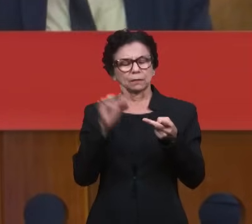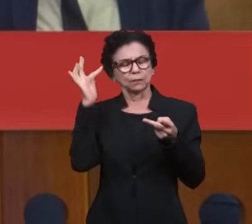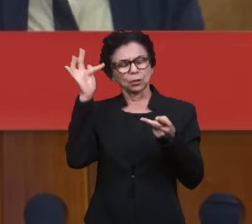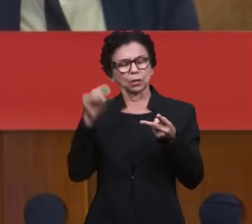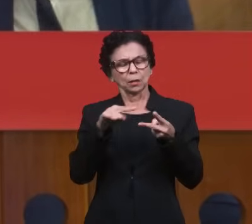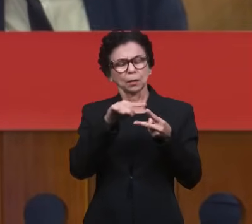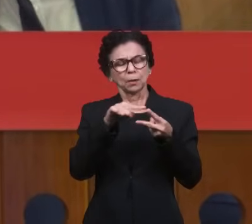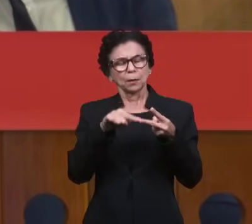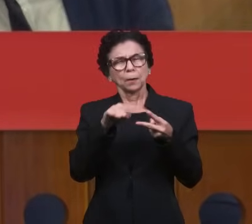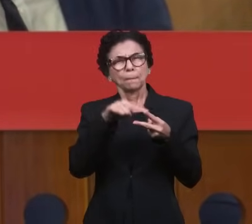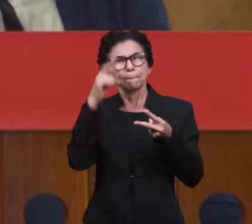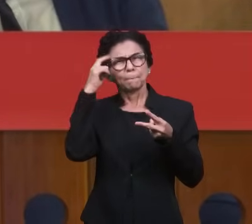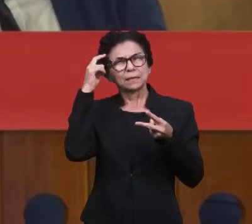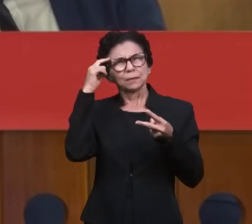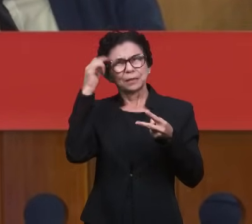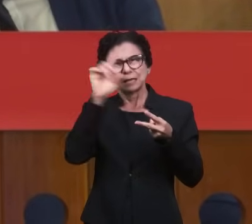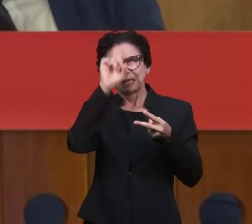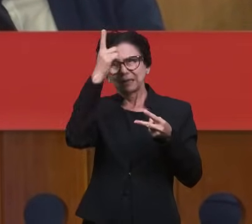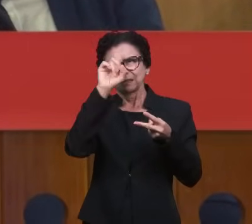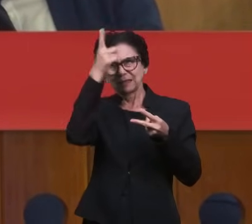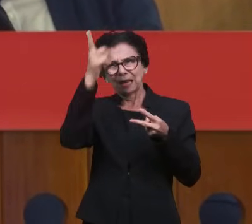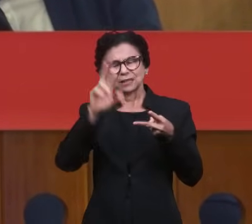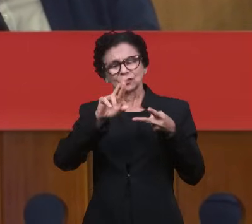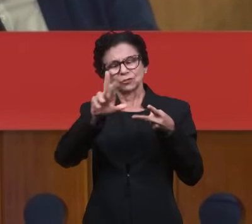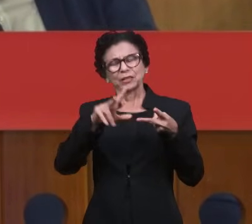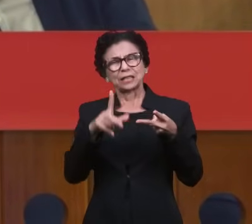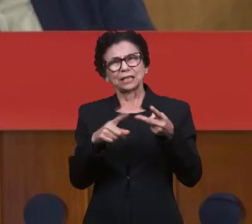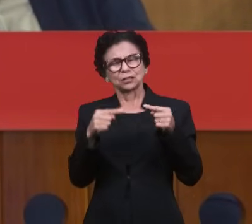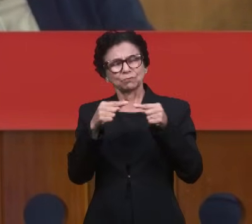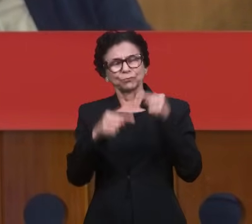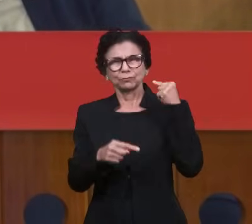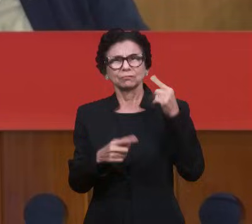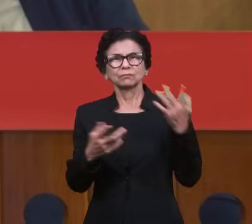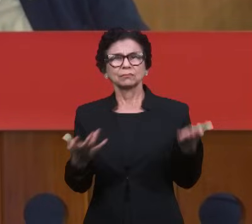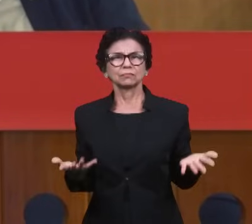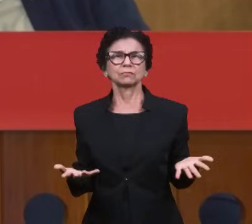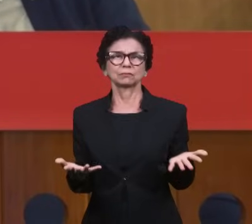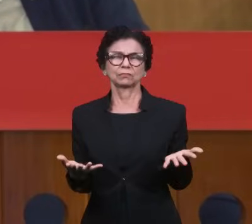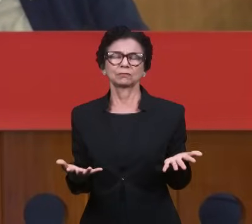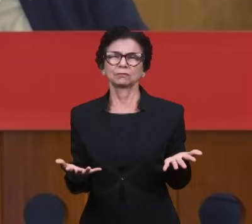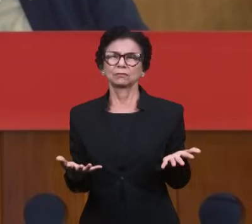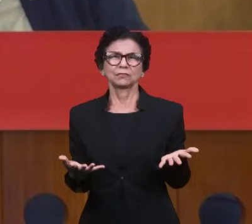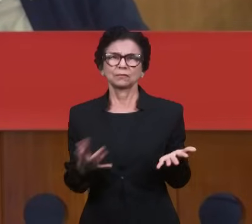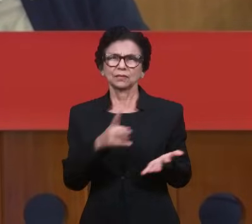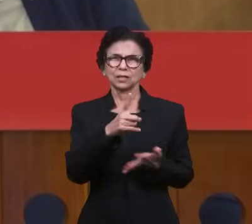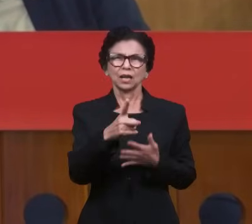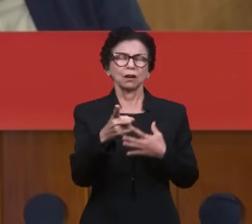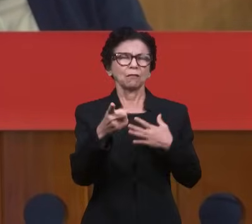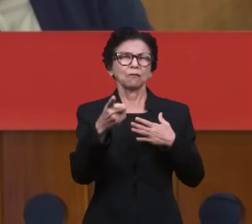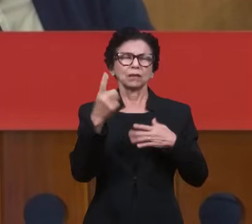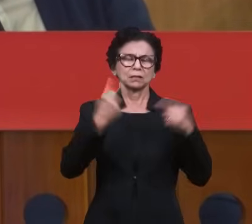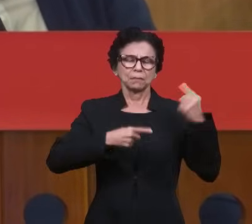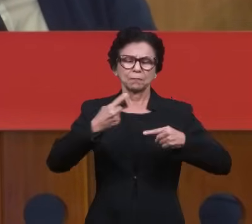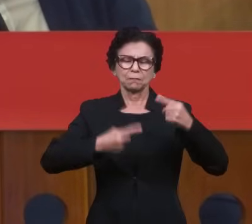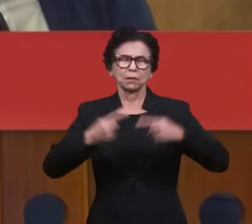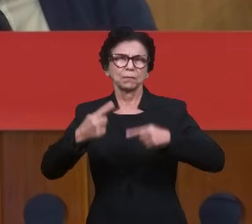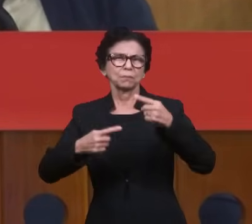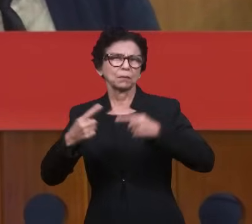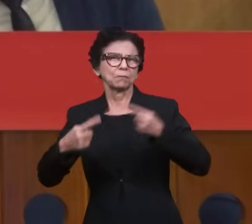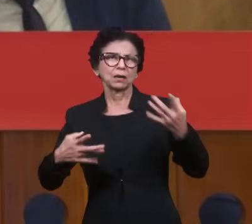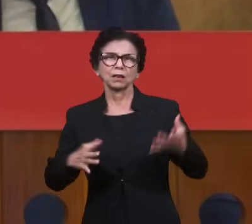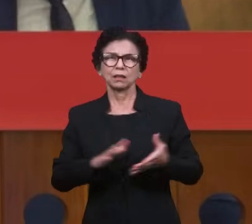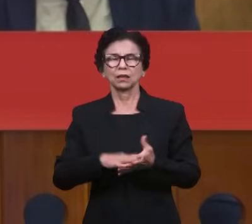Mesmo aqueles grandes, nenhum deles se conformava com Aristóteles, pensava de um jeito, Platão de outro, Sócrates de outro,